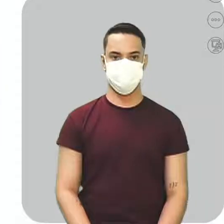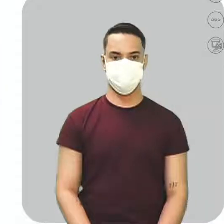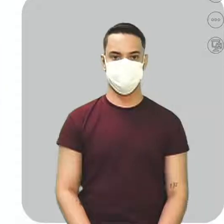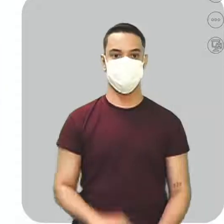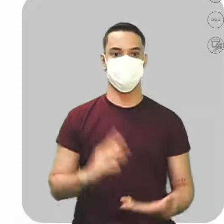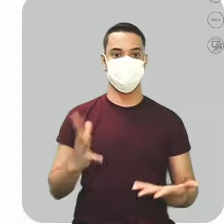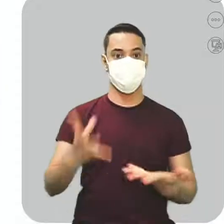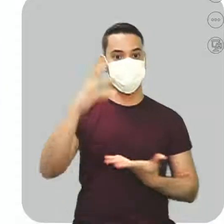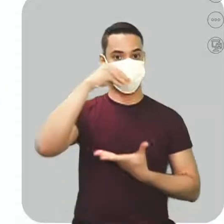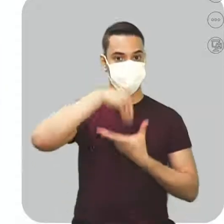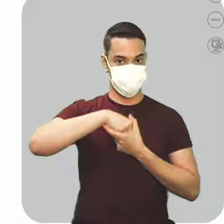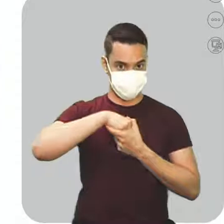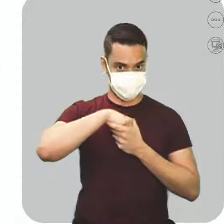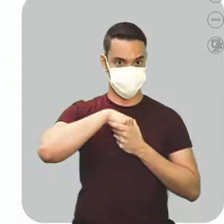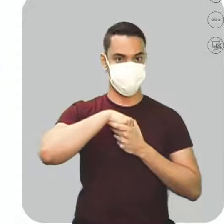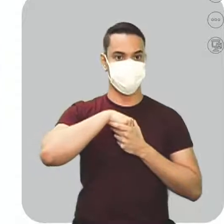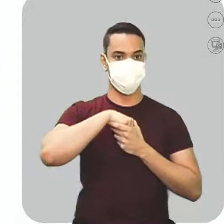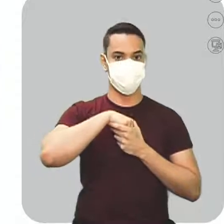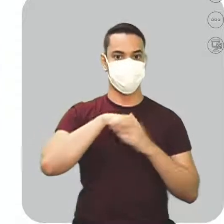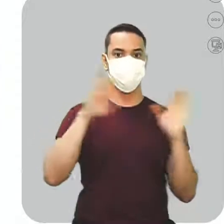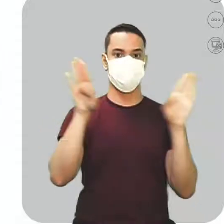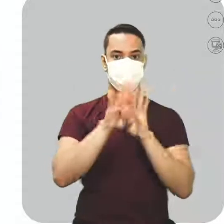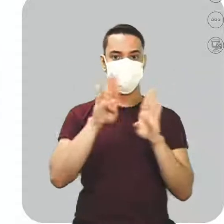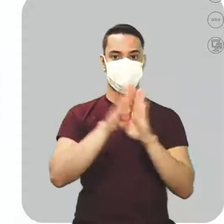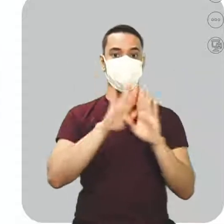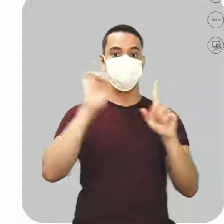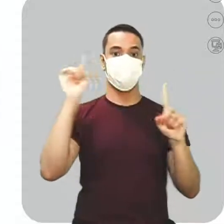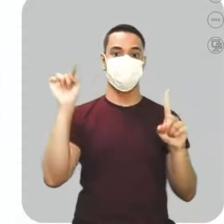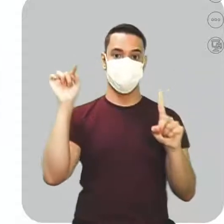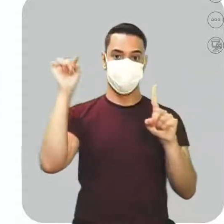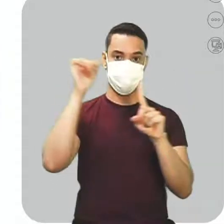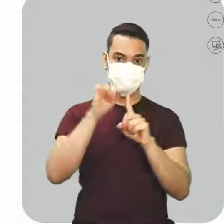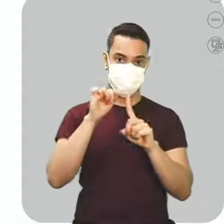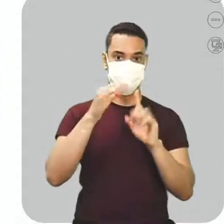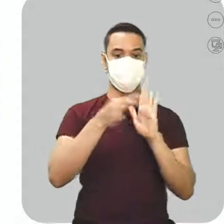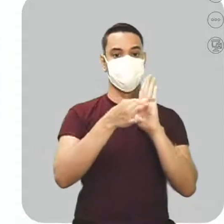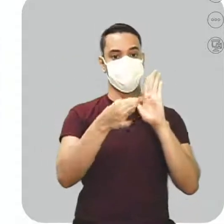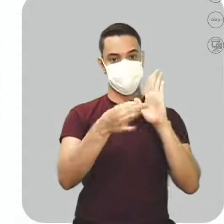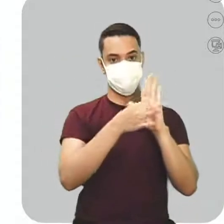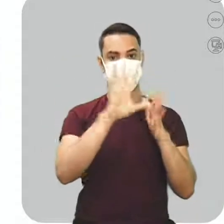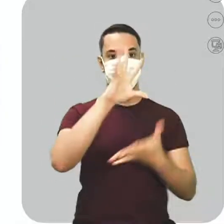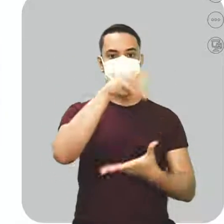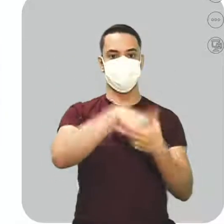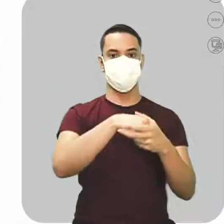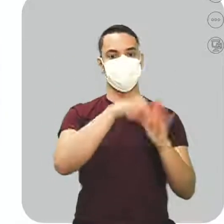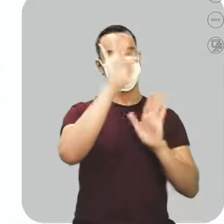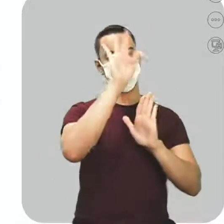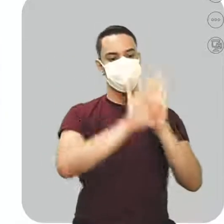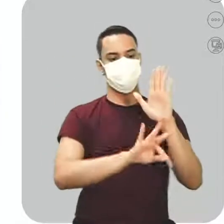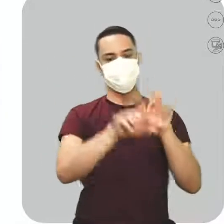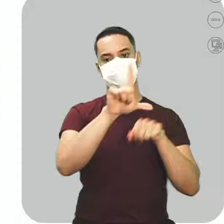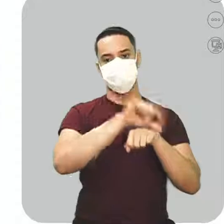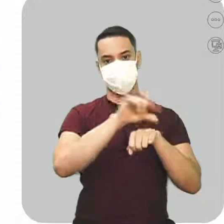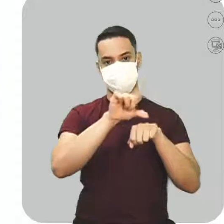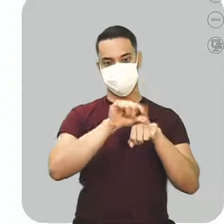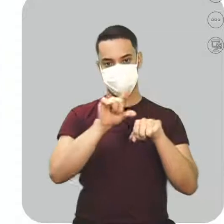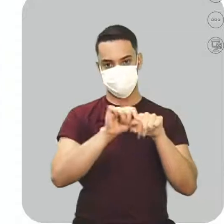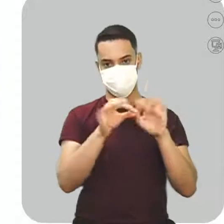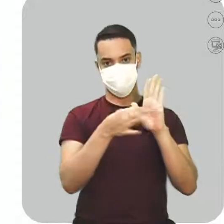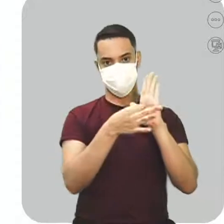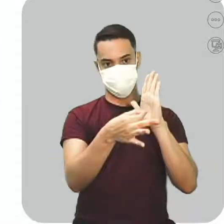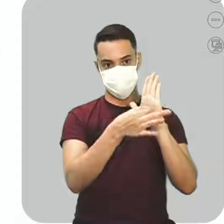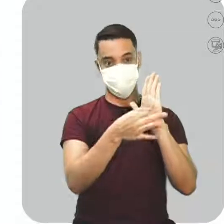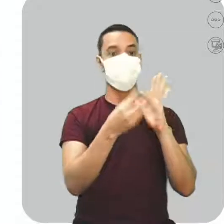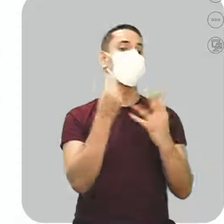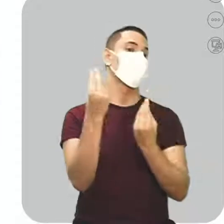a subjetividade e a objetividade num texto argumentativo, tá? Quando que eu